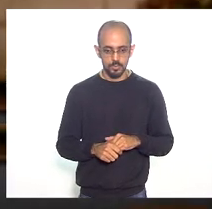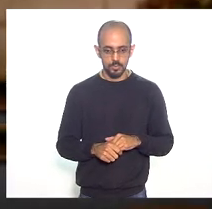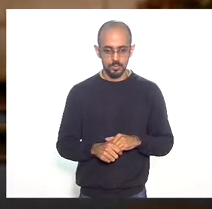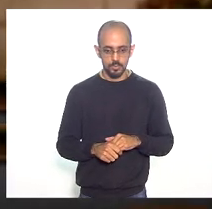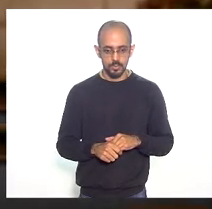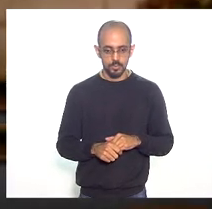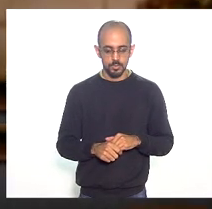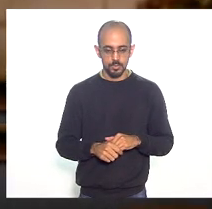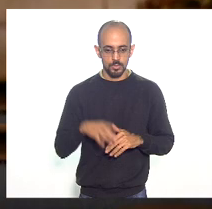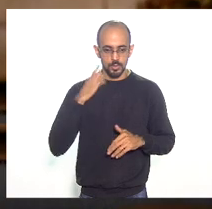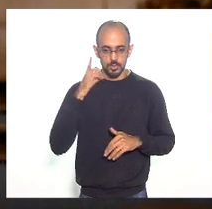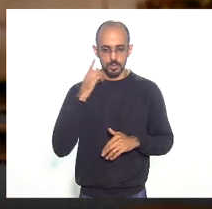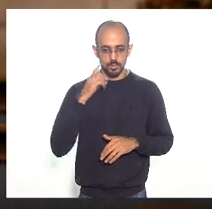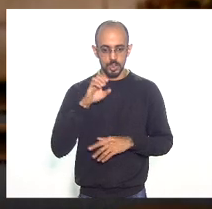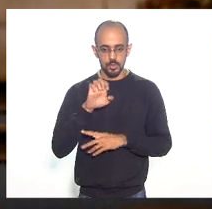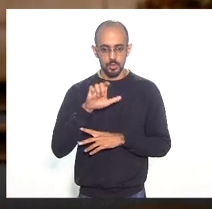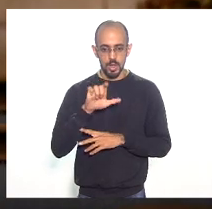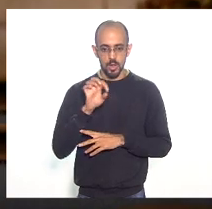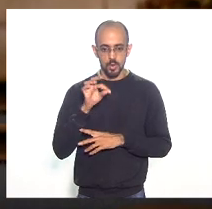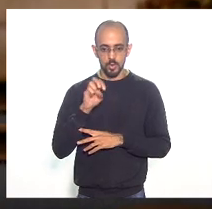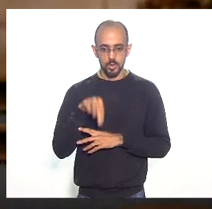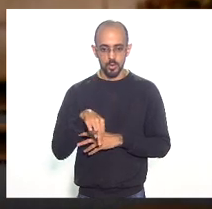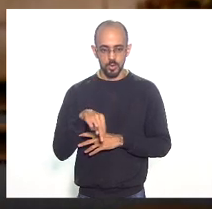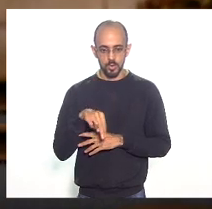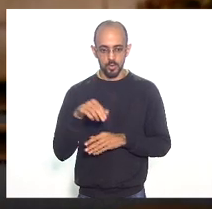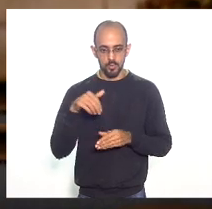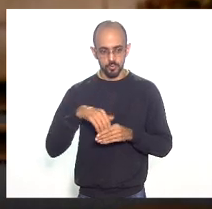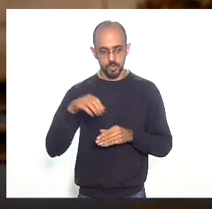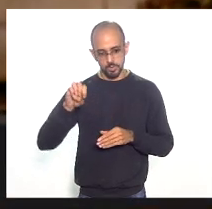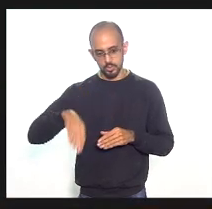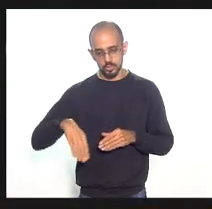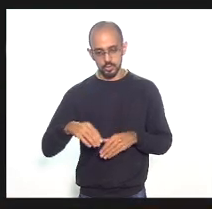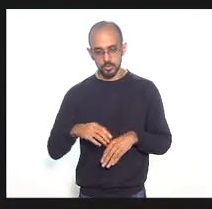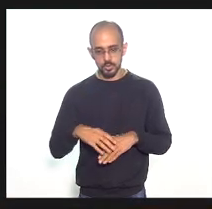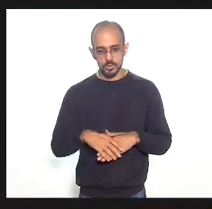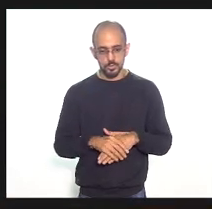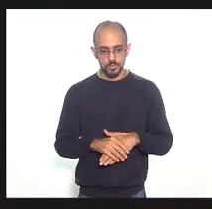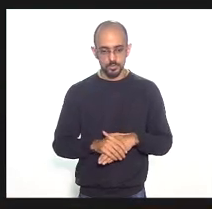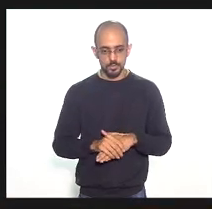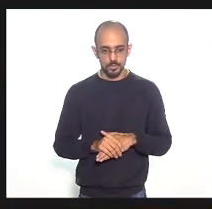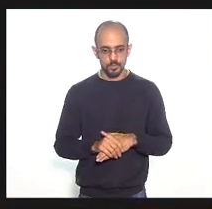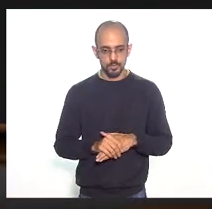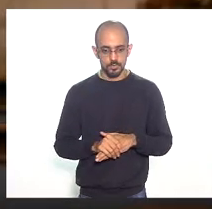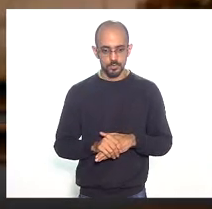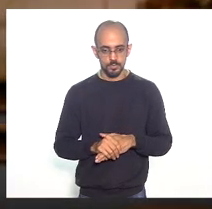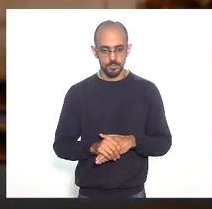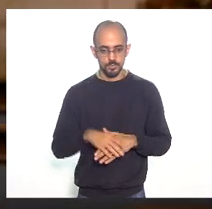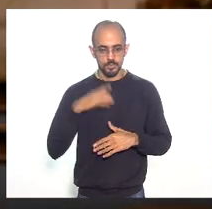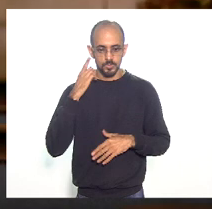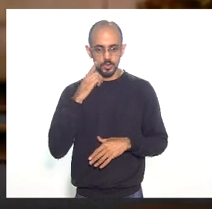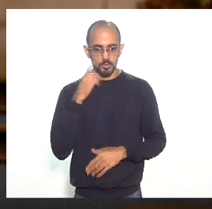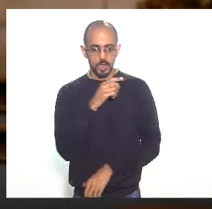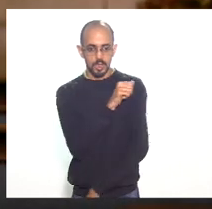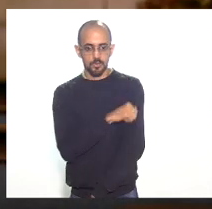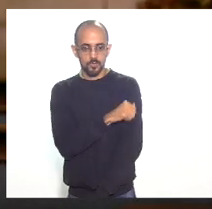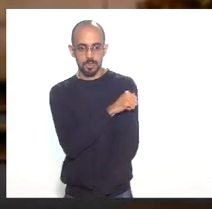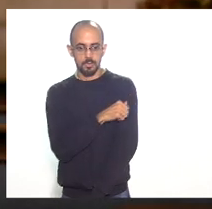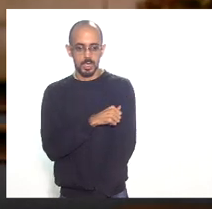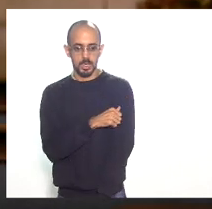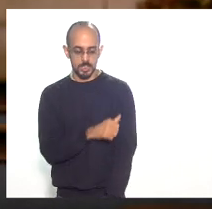Voto deputado Elton Cristo. Vota sim, presidente. Vota sim. Deputado da enfermeira Rejane.